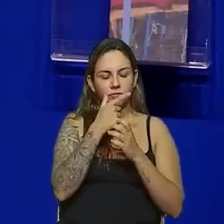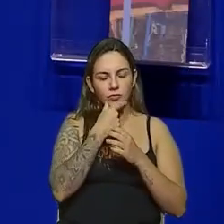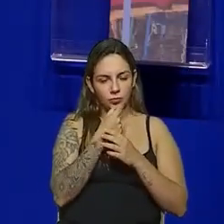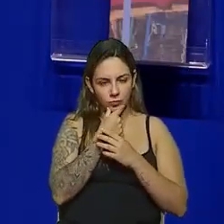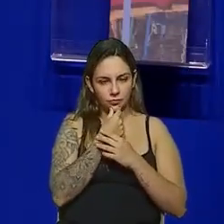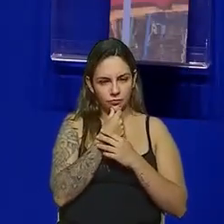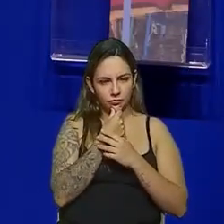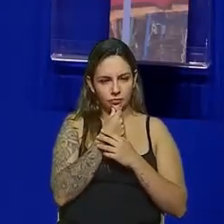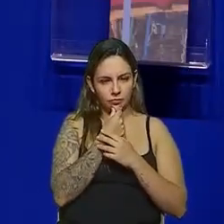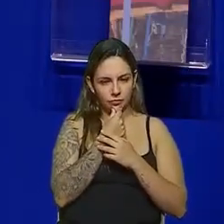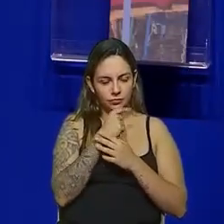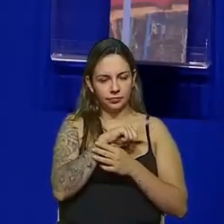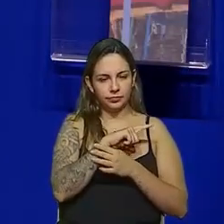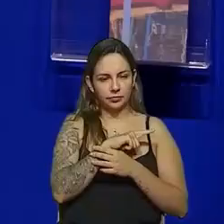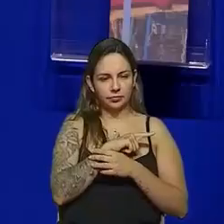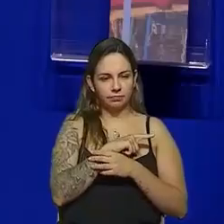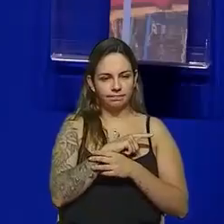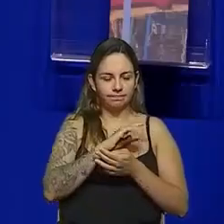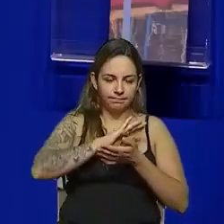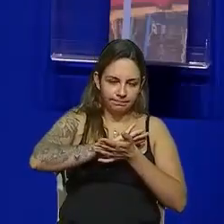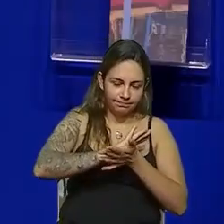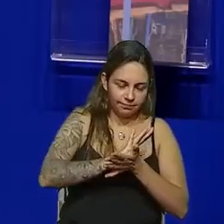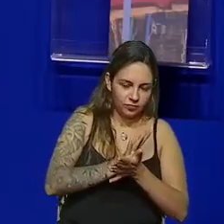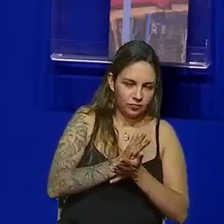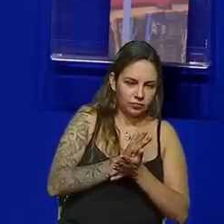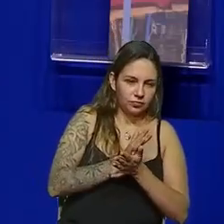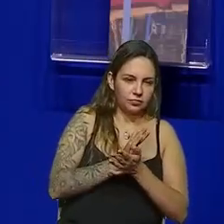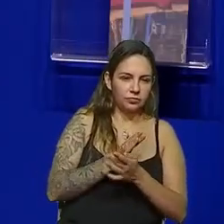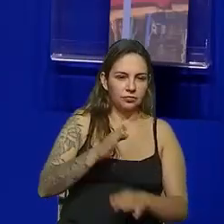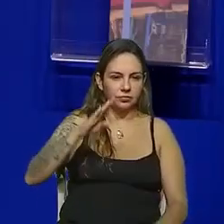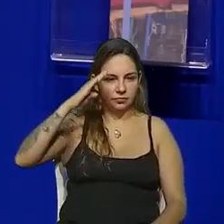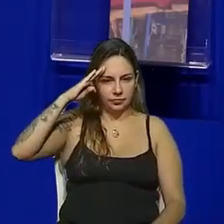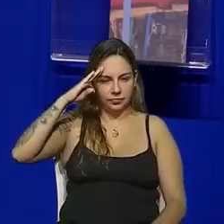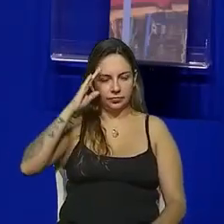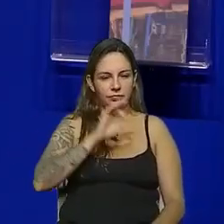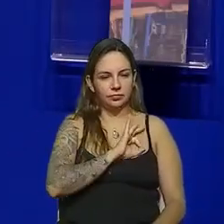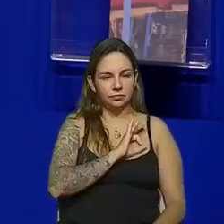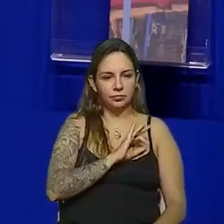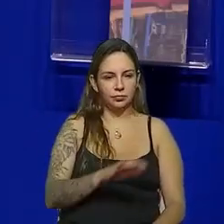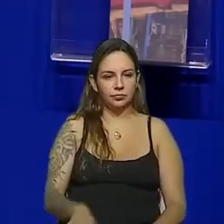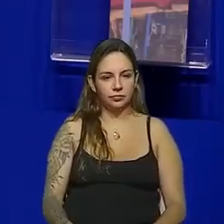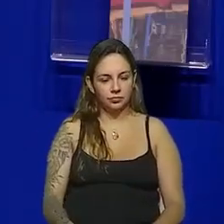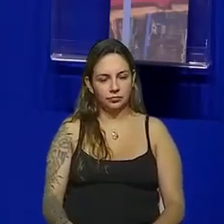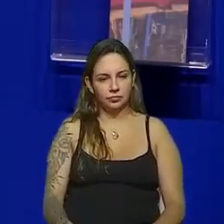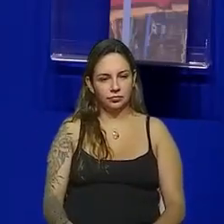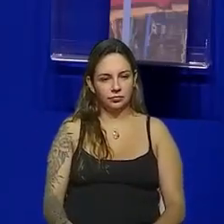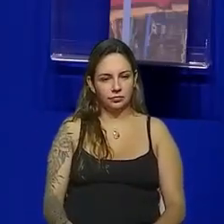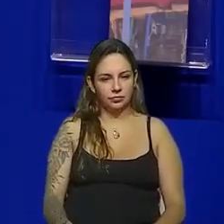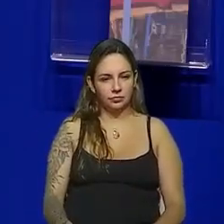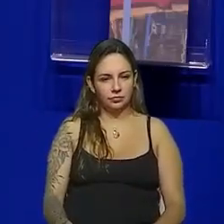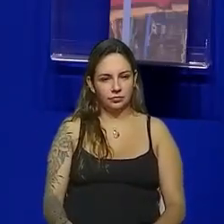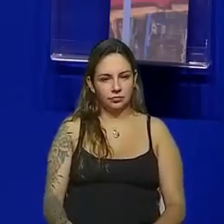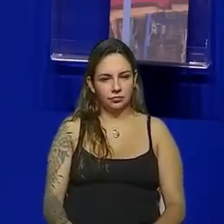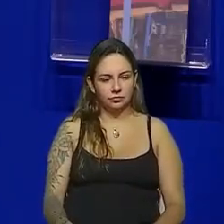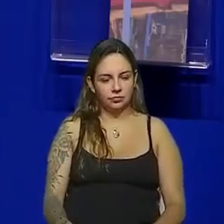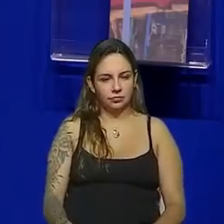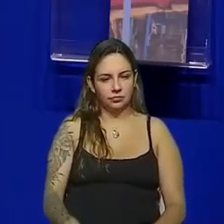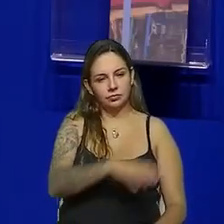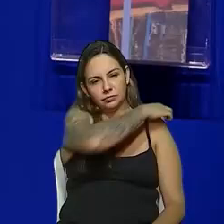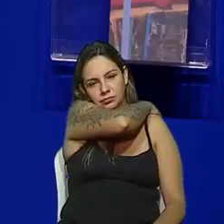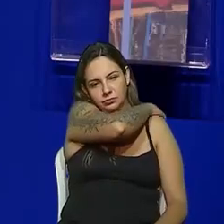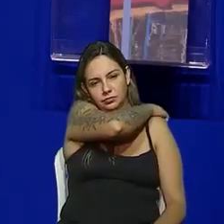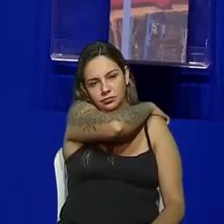burguês, tinha sido torturador dos militares. Ela não queria se matar.